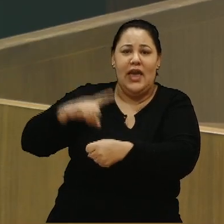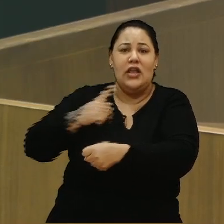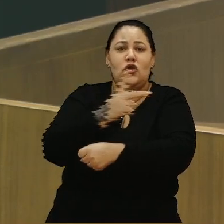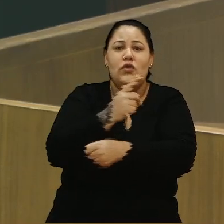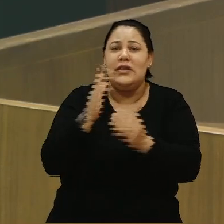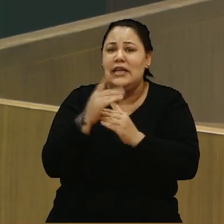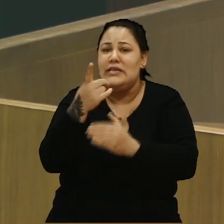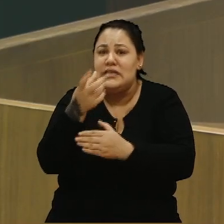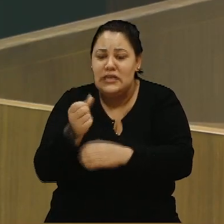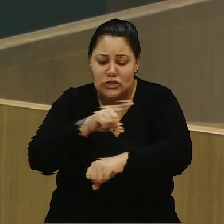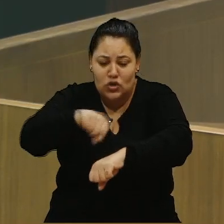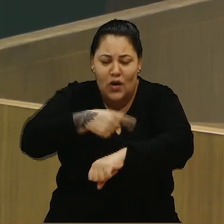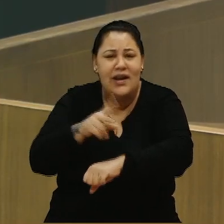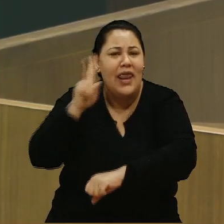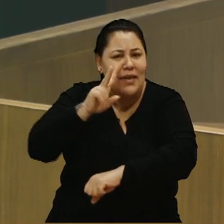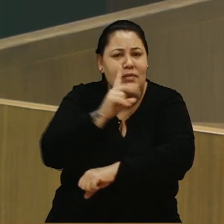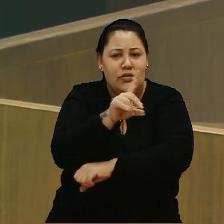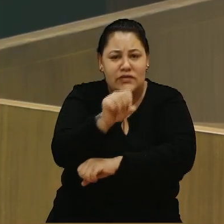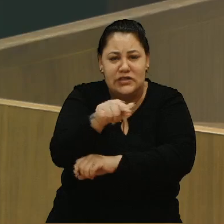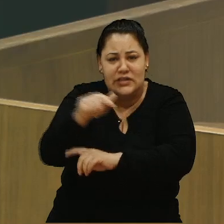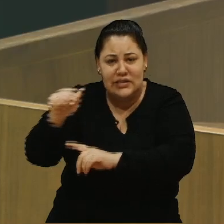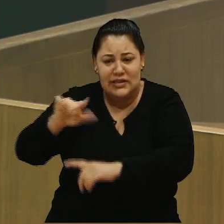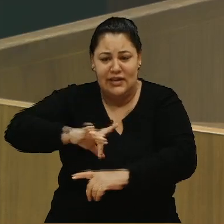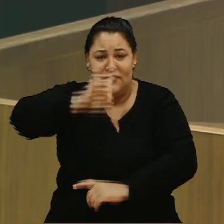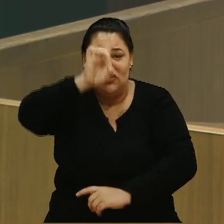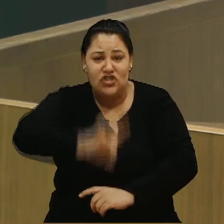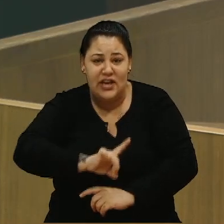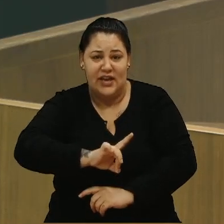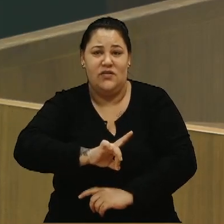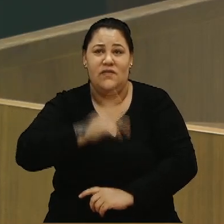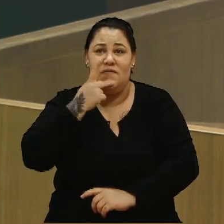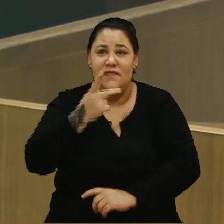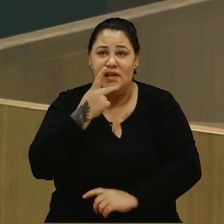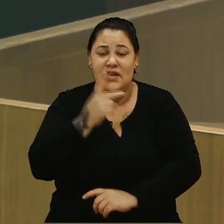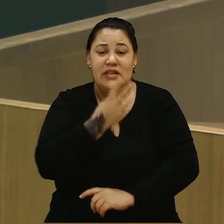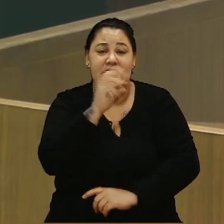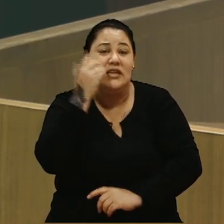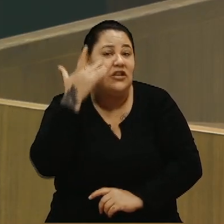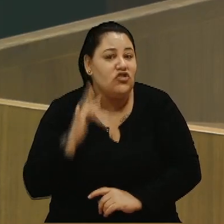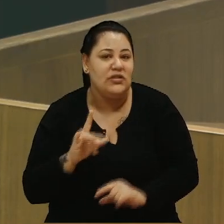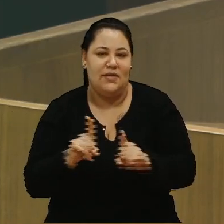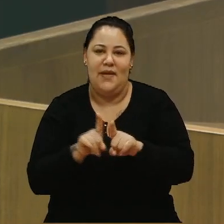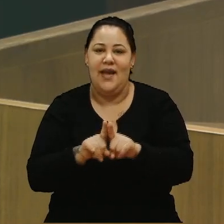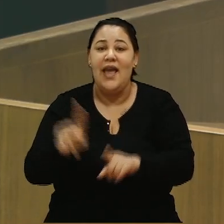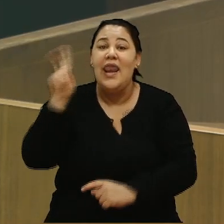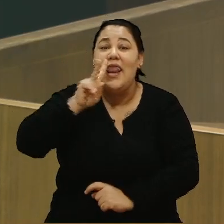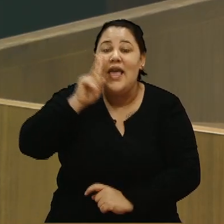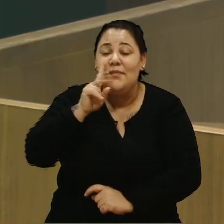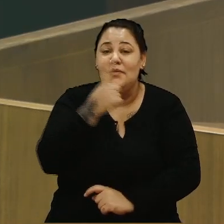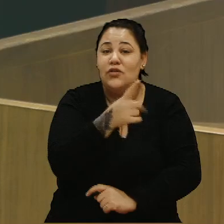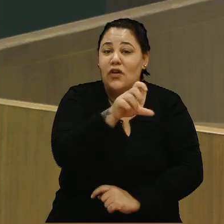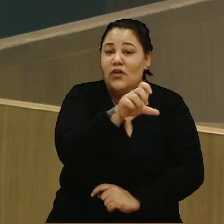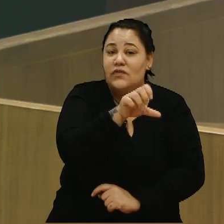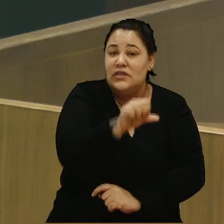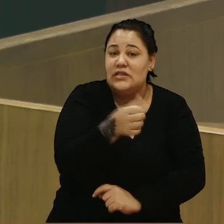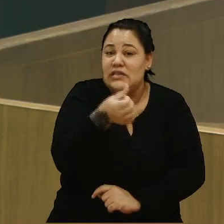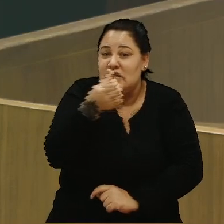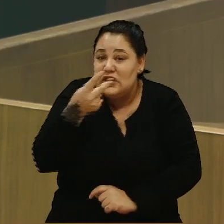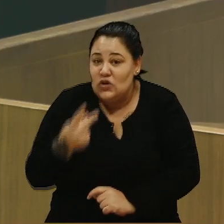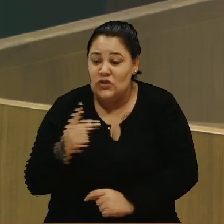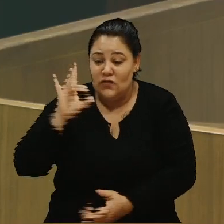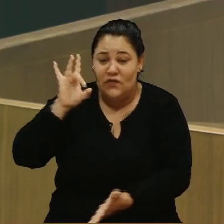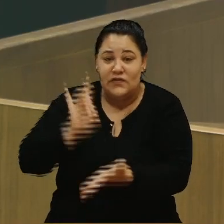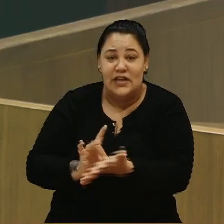em 1977 é que se teve direitos a férias remuneradas e 30 dias. E lembra que lá em 1962 que foi instituído